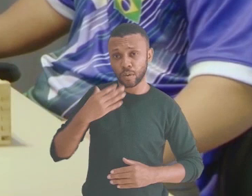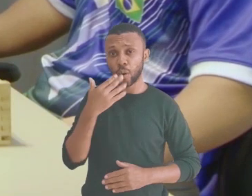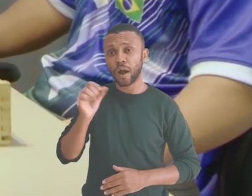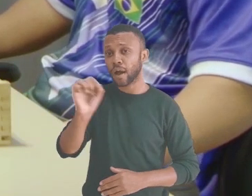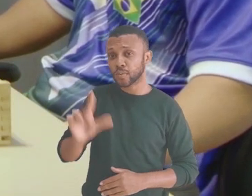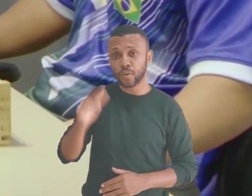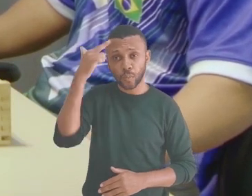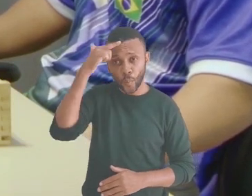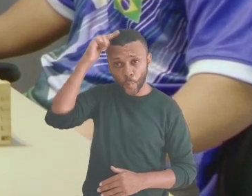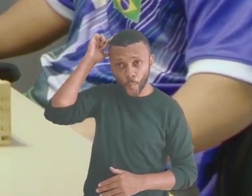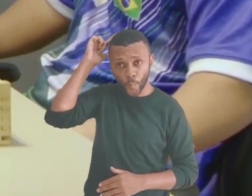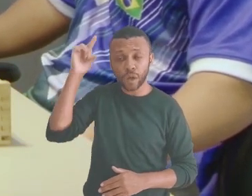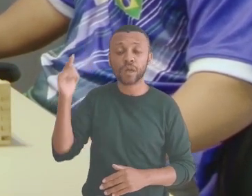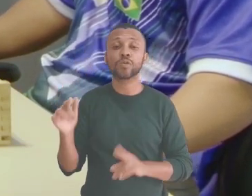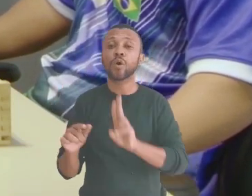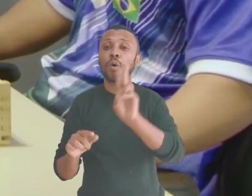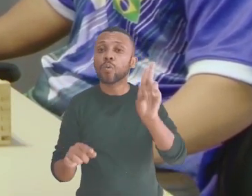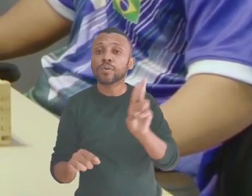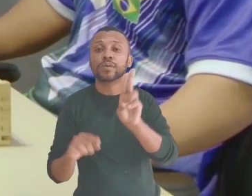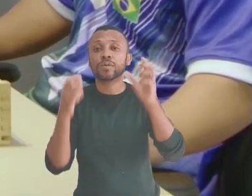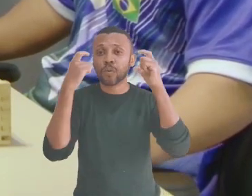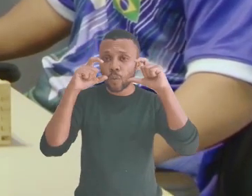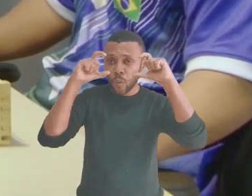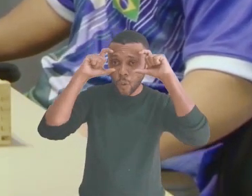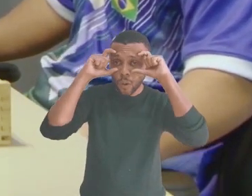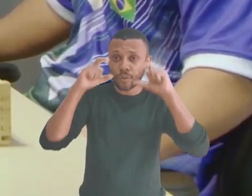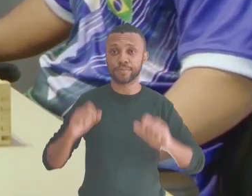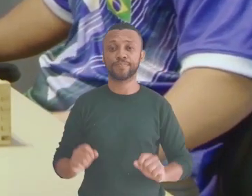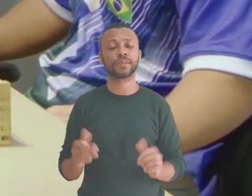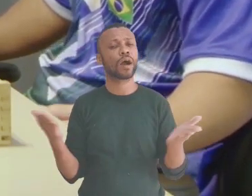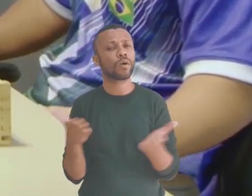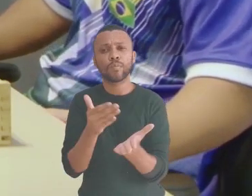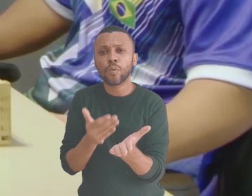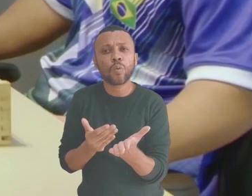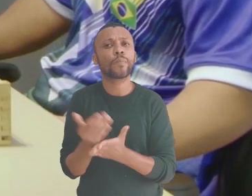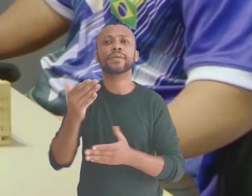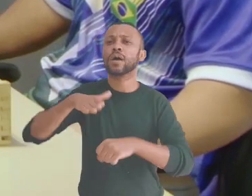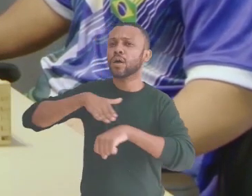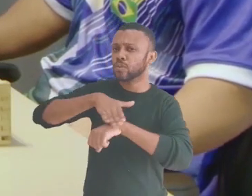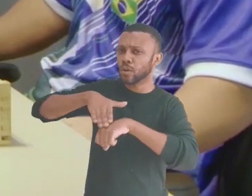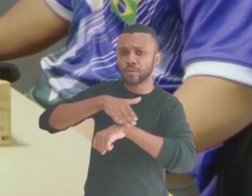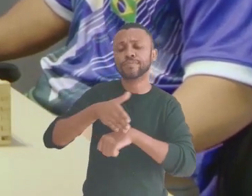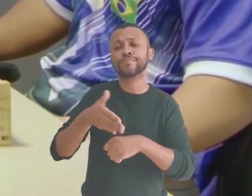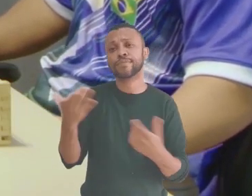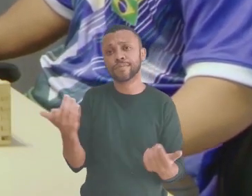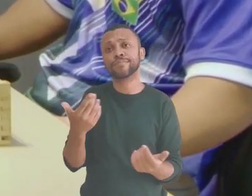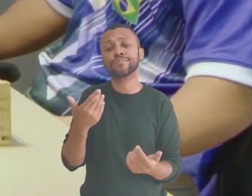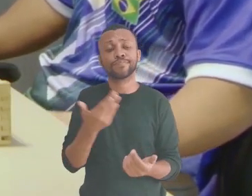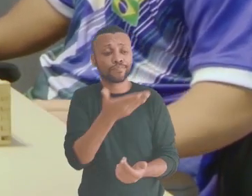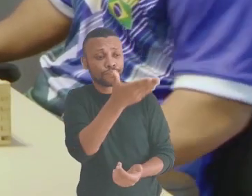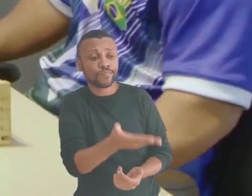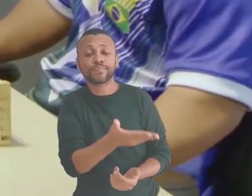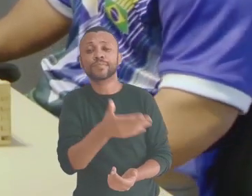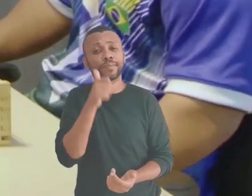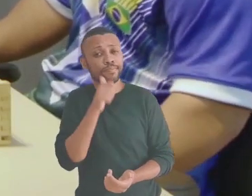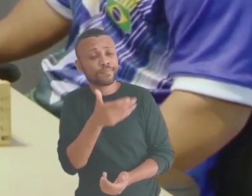careca e estou usando óculos, tá? Vamos começar então nossa conversa, começar contigo, que deveria estar sentado aqui no meu